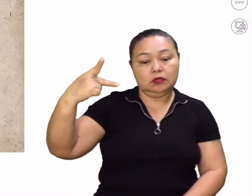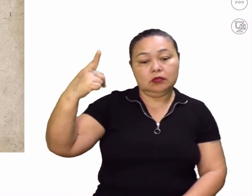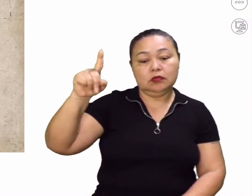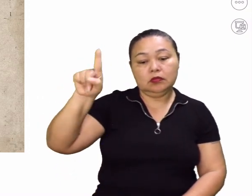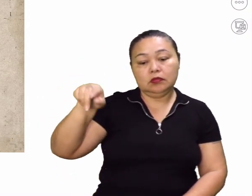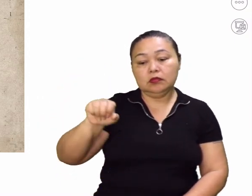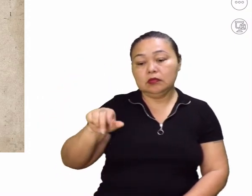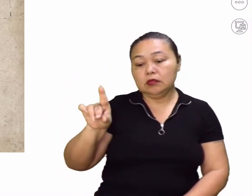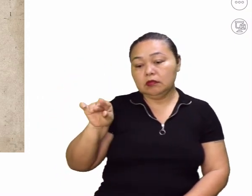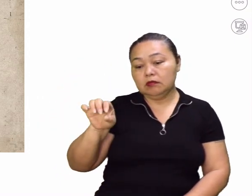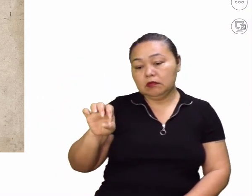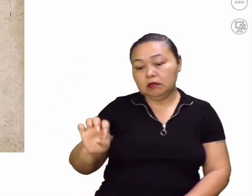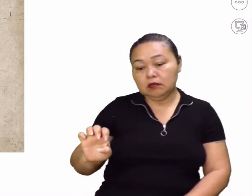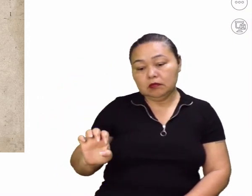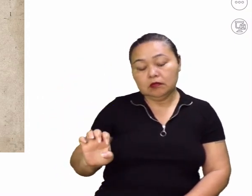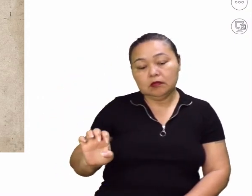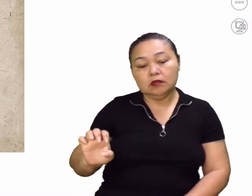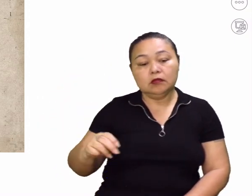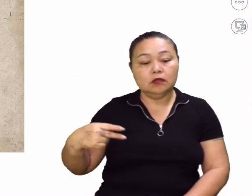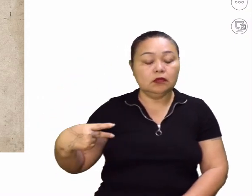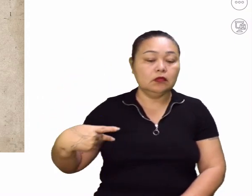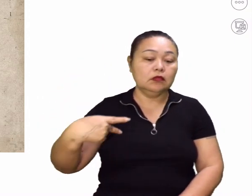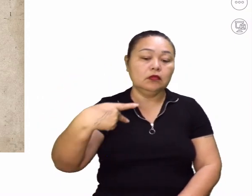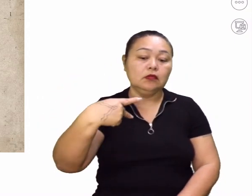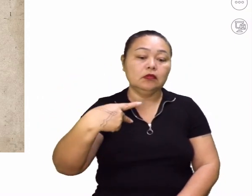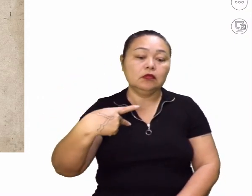eu tenho o sudeste,